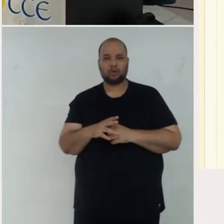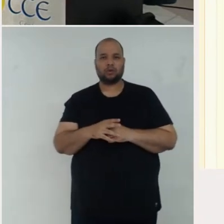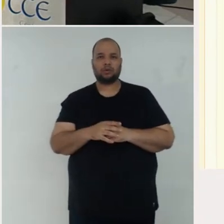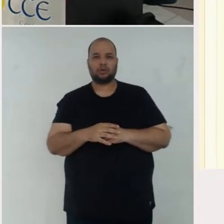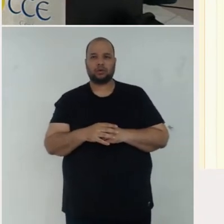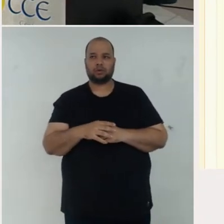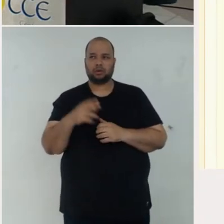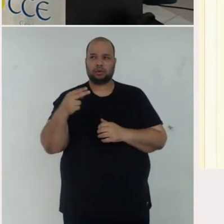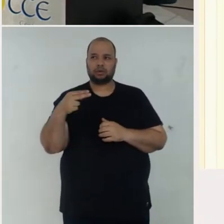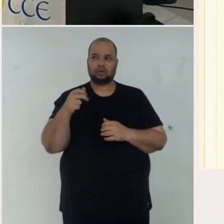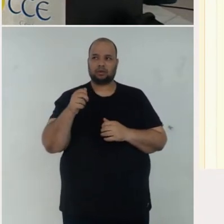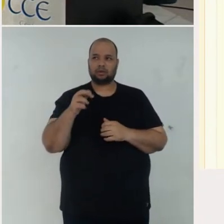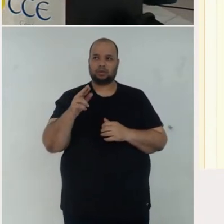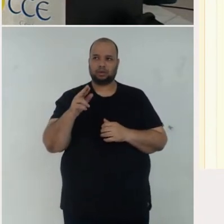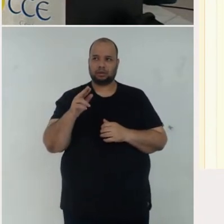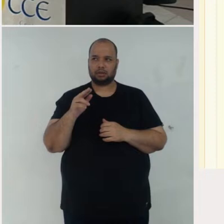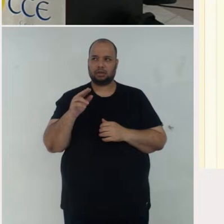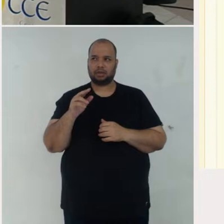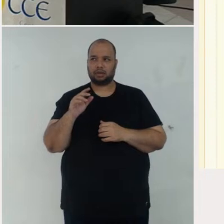é?